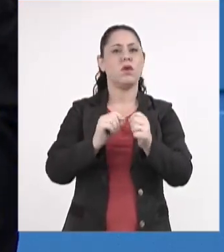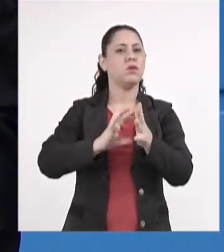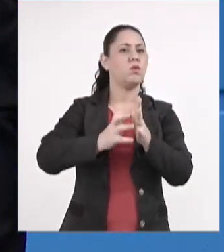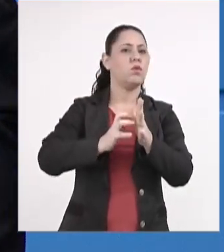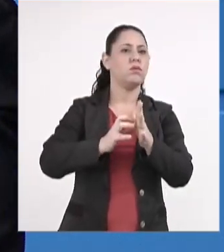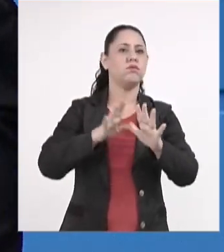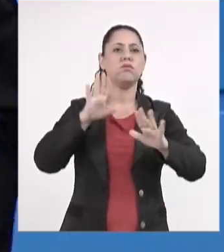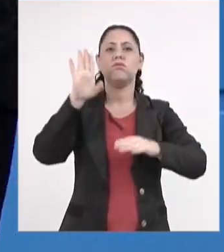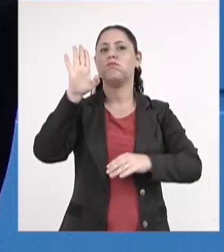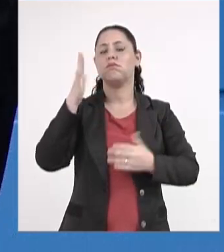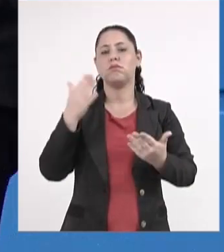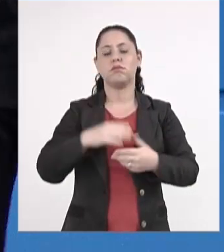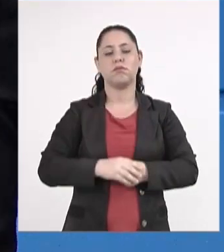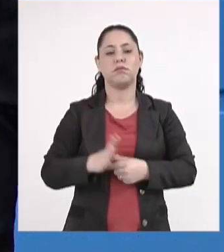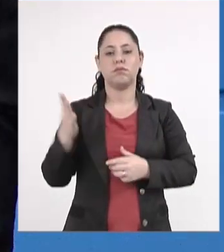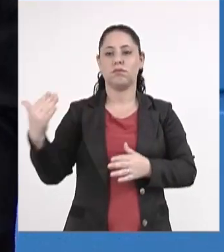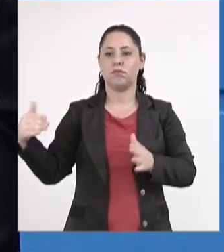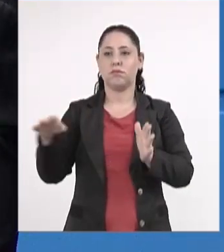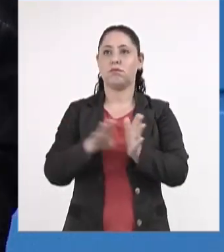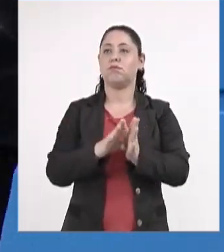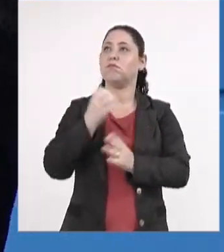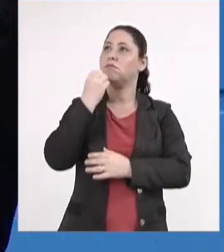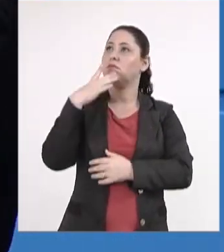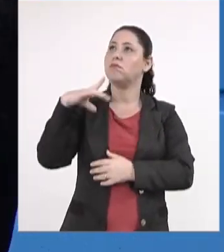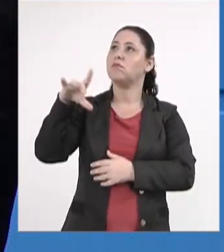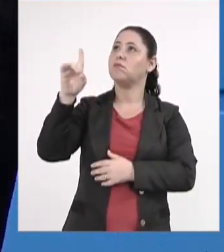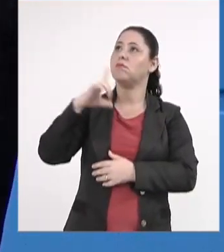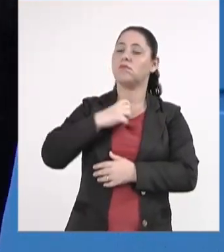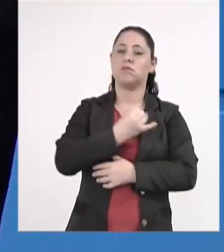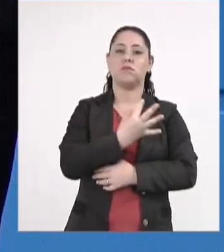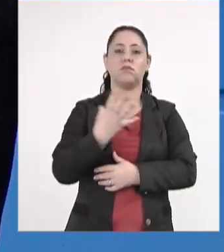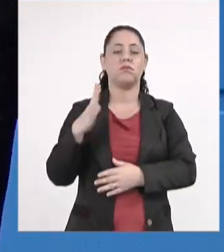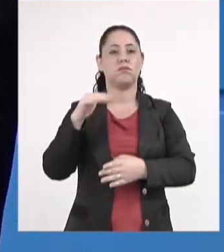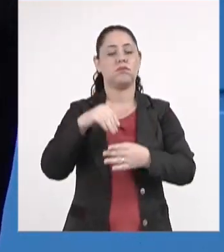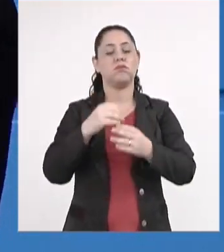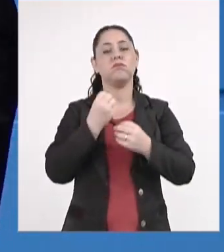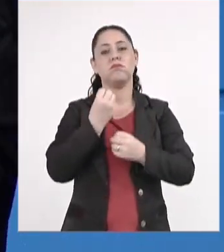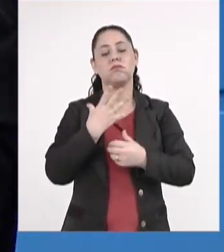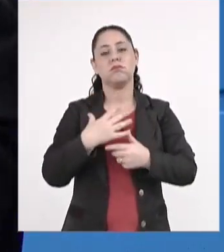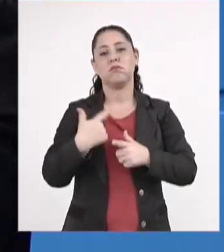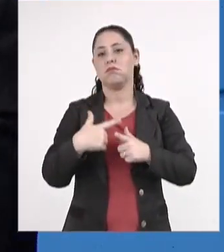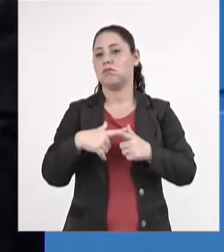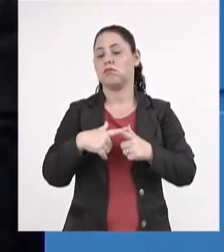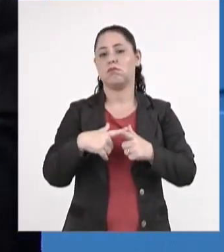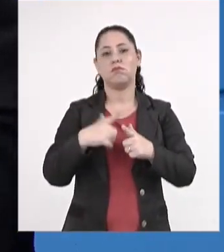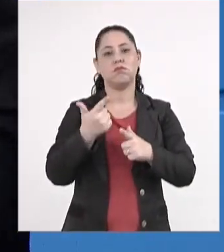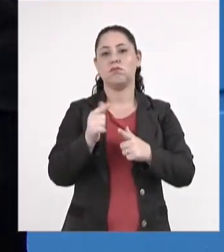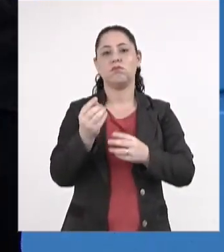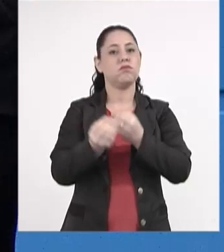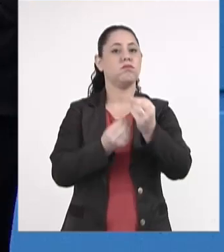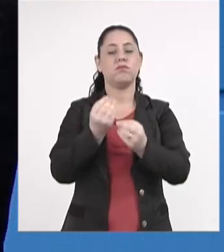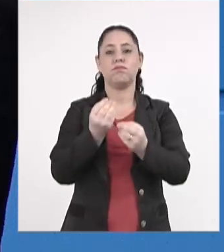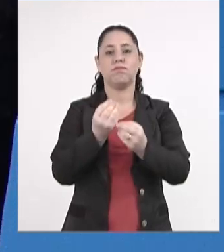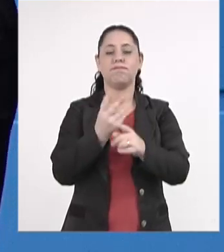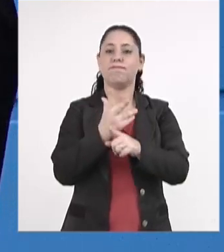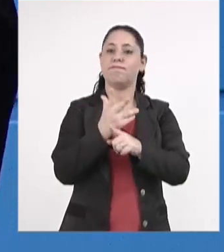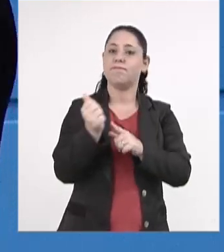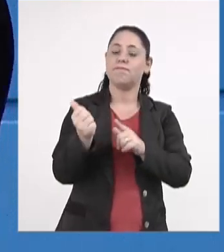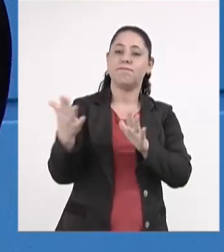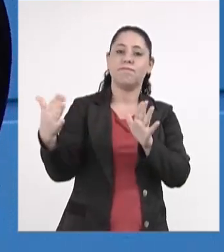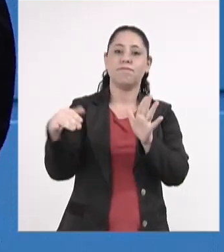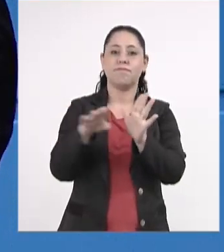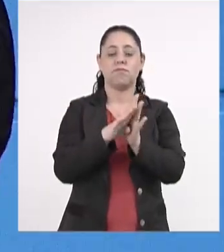campanha eu cheguei pela bondade de Deus porque eu tive uma expressiva votação porque eu não tinha Chapa para concorrer para chegar realmente